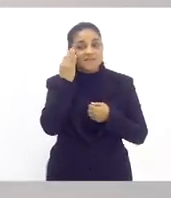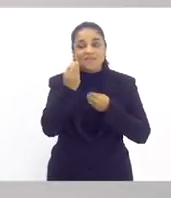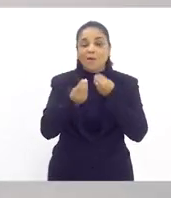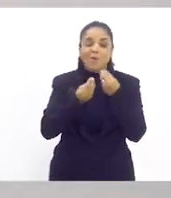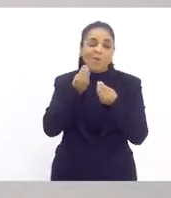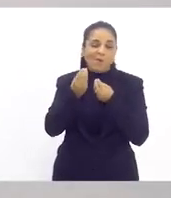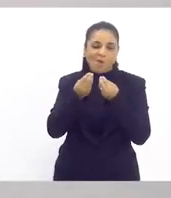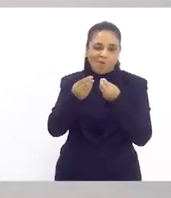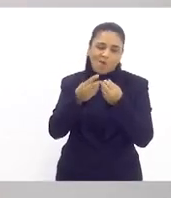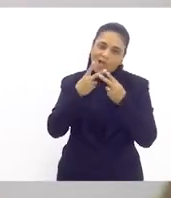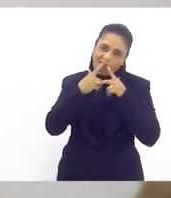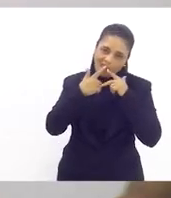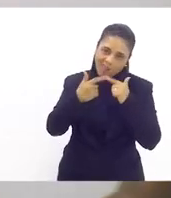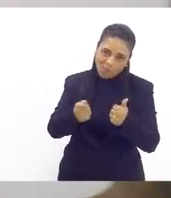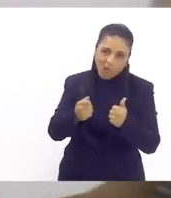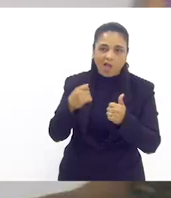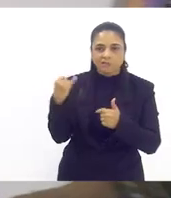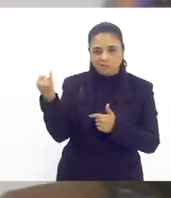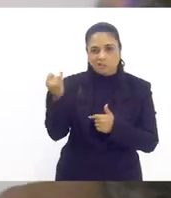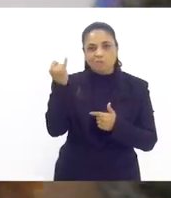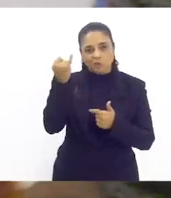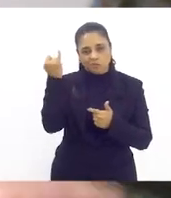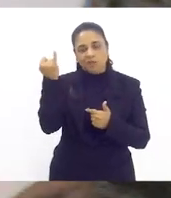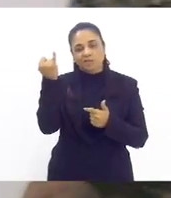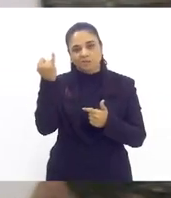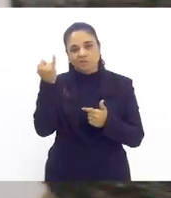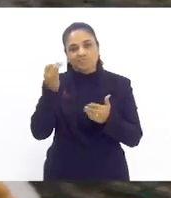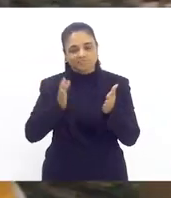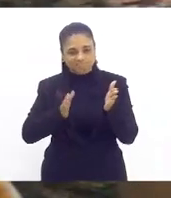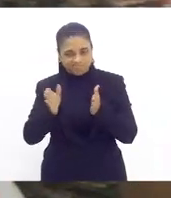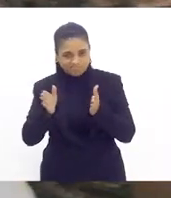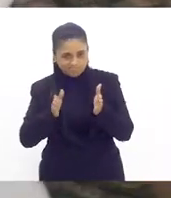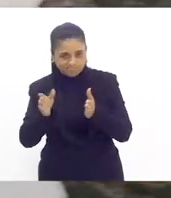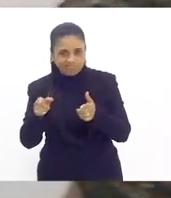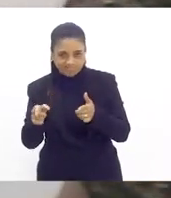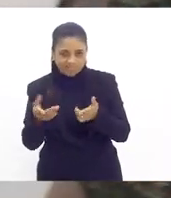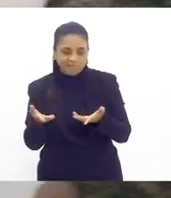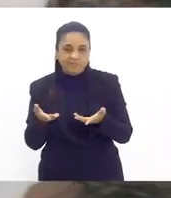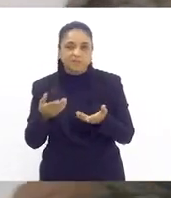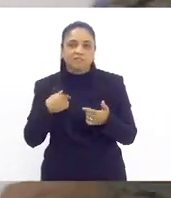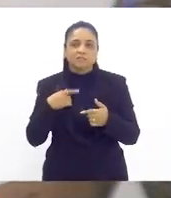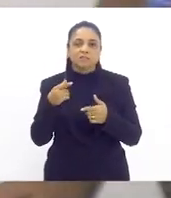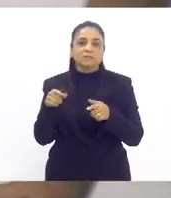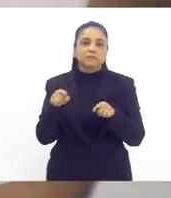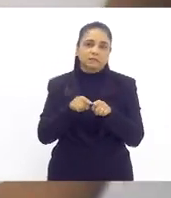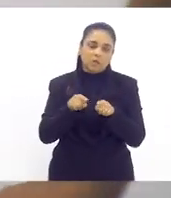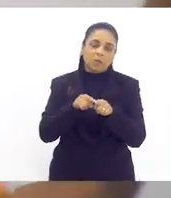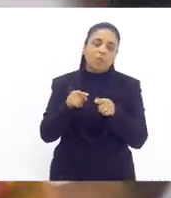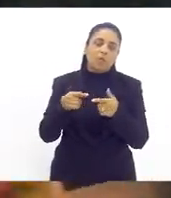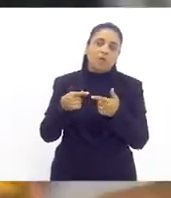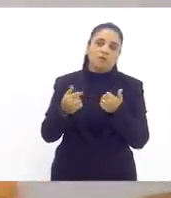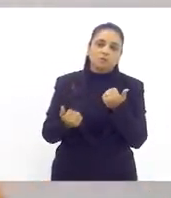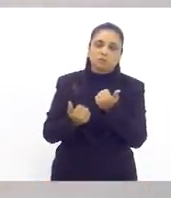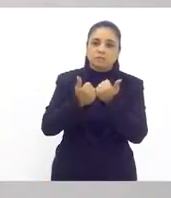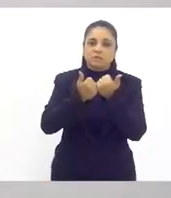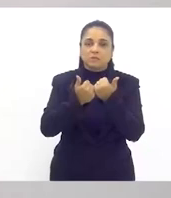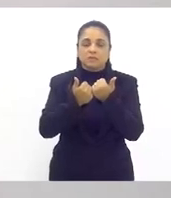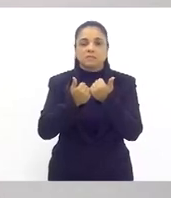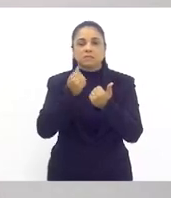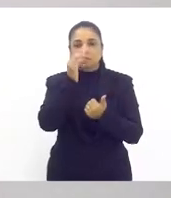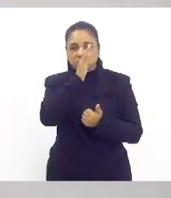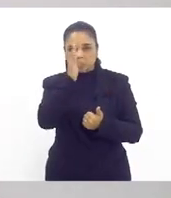o quanto essa linguagem ela é acessível e quero me colocar à disposição a gente tem uma superintendência de leitura na biblioteca Parque